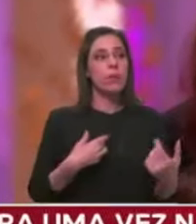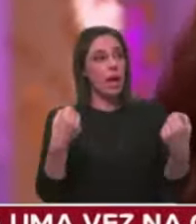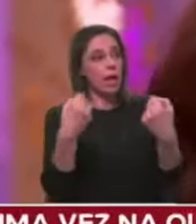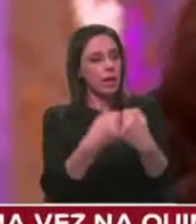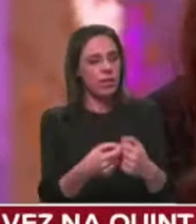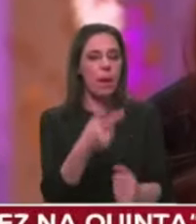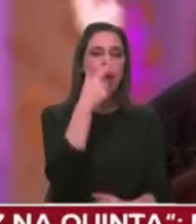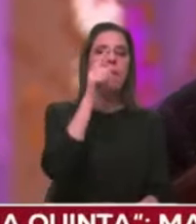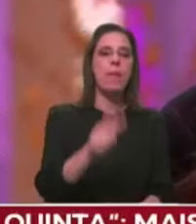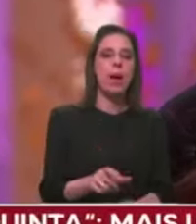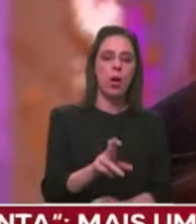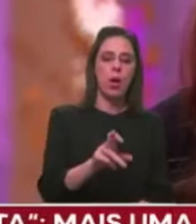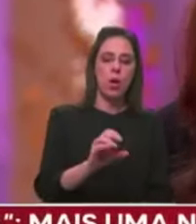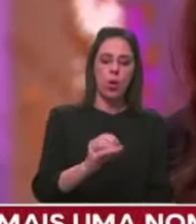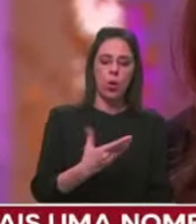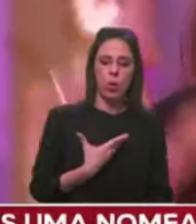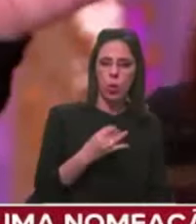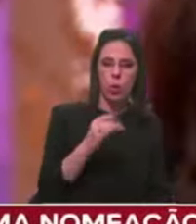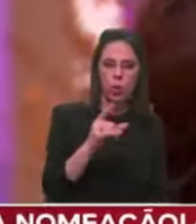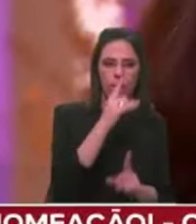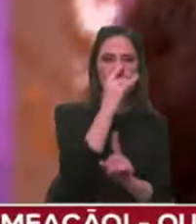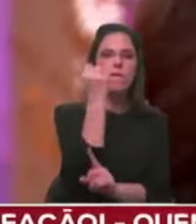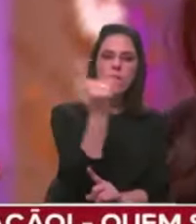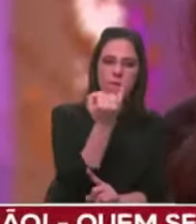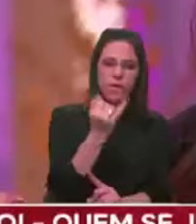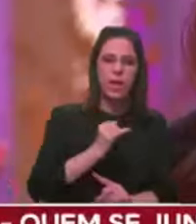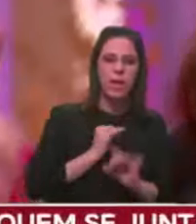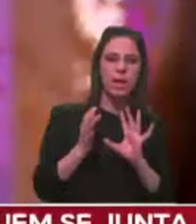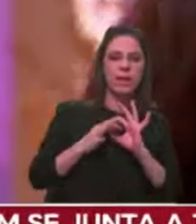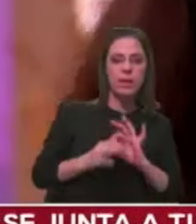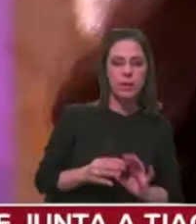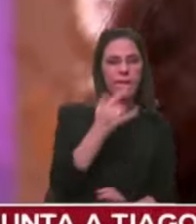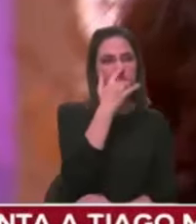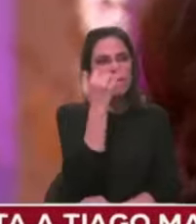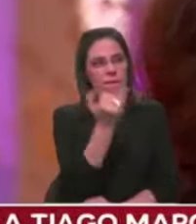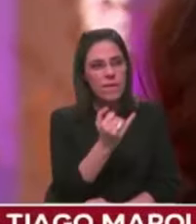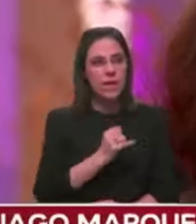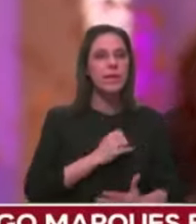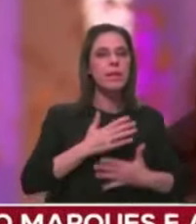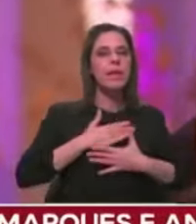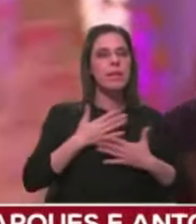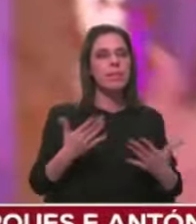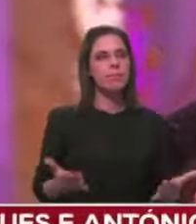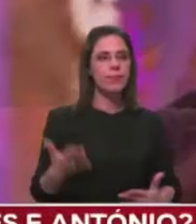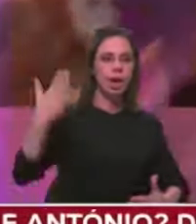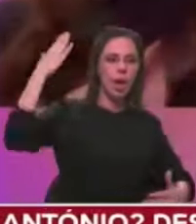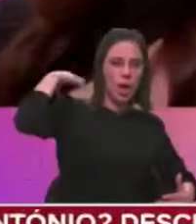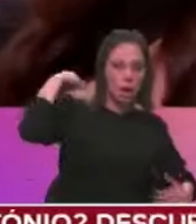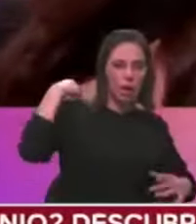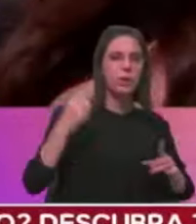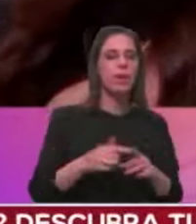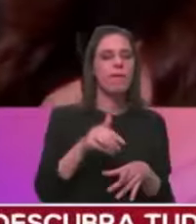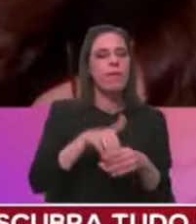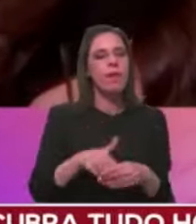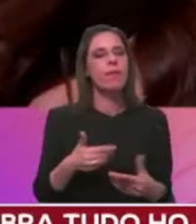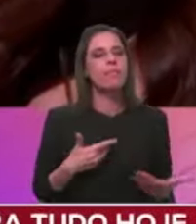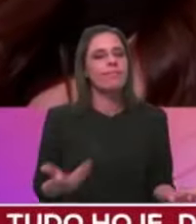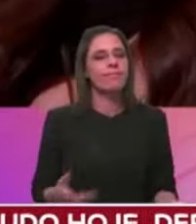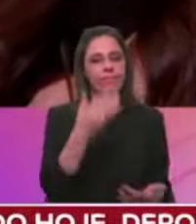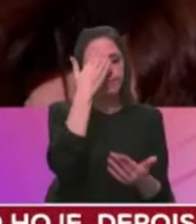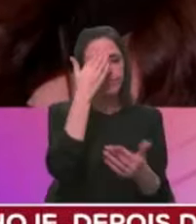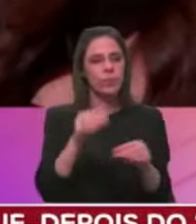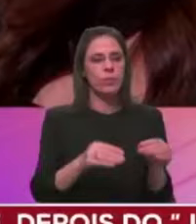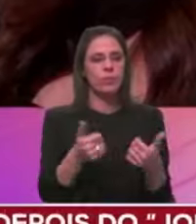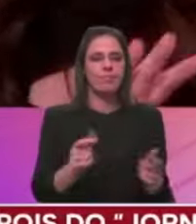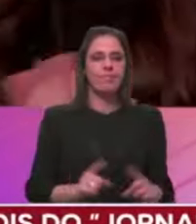agora uma pessoa como Rodolfo que finge ser o meu aliado finge ser o meu amigo e pelas costas vota em mim isso eu não acho um